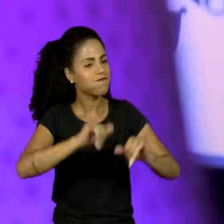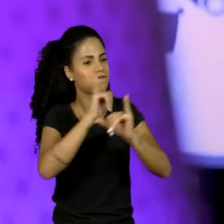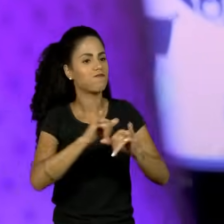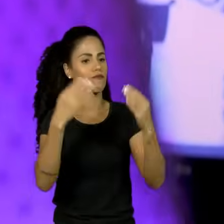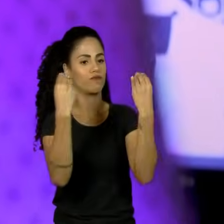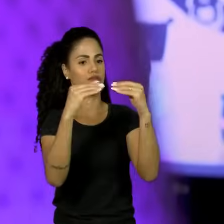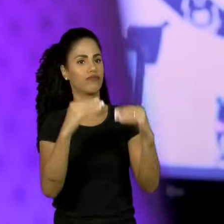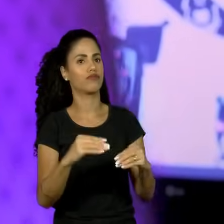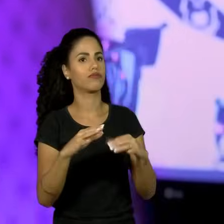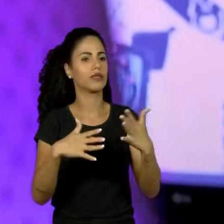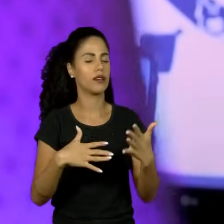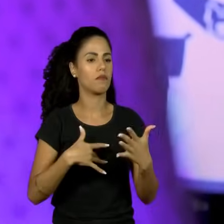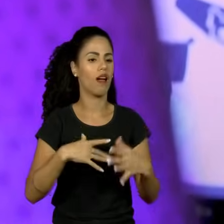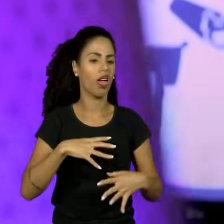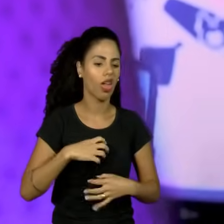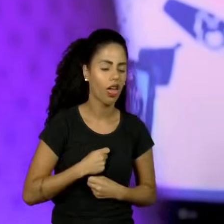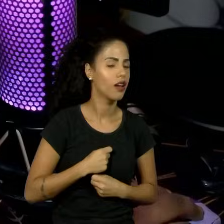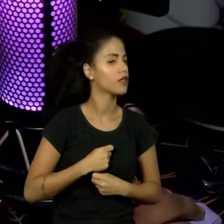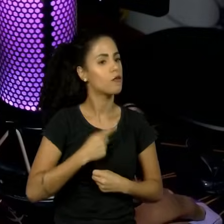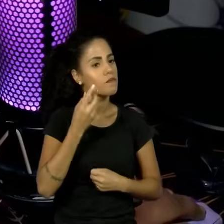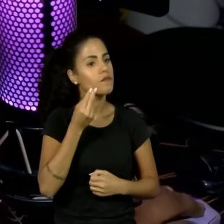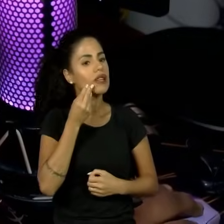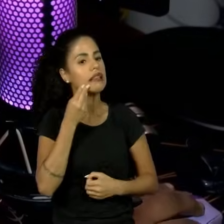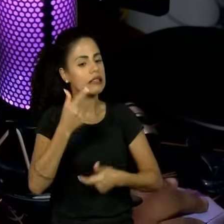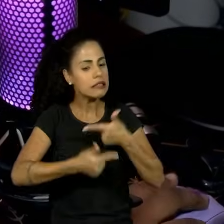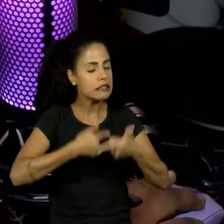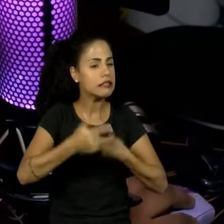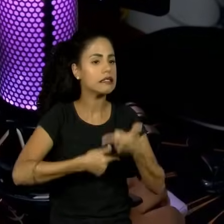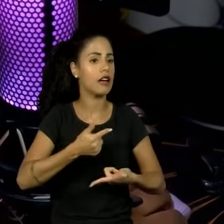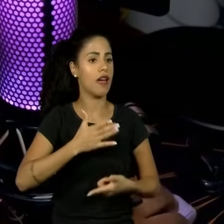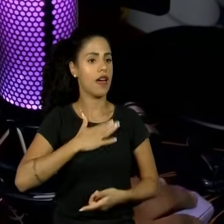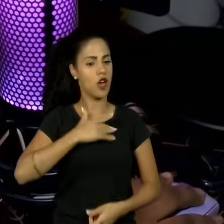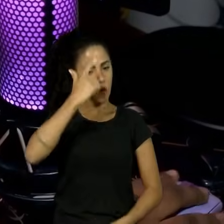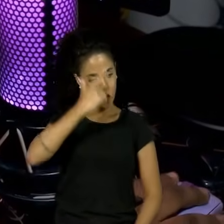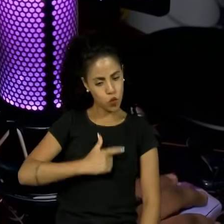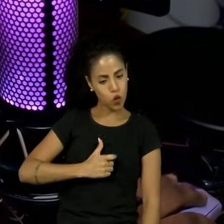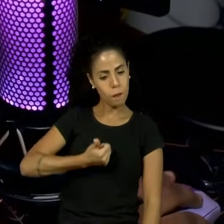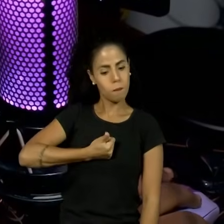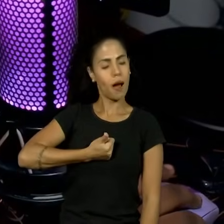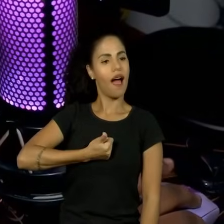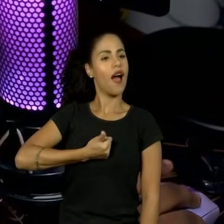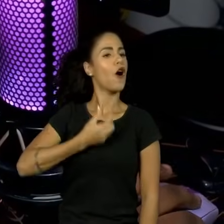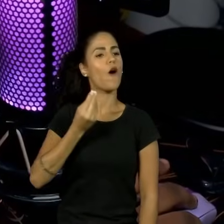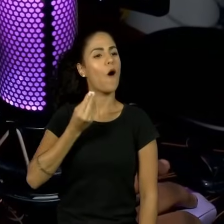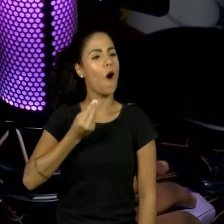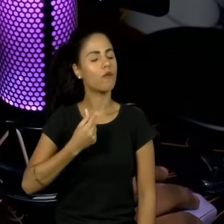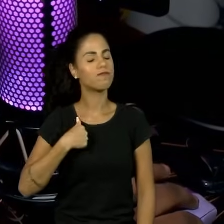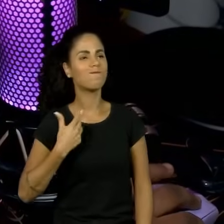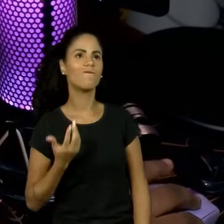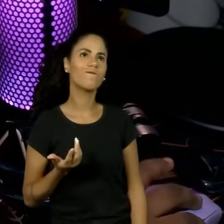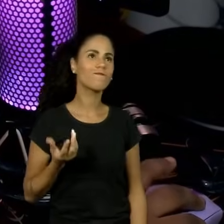depois se frustrar com o seu ganho. A minha autoestima, ela